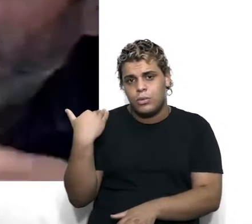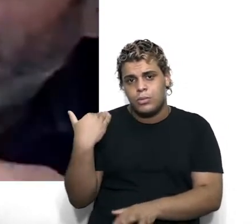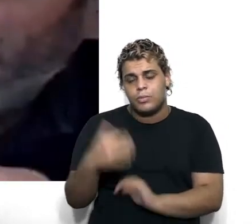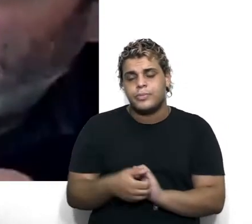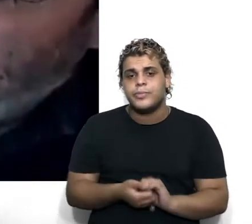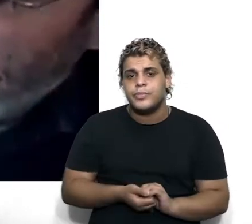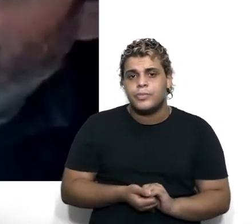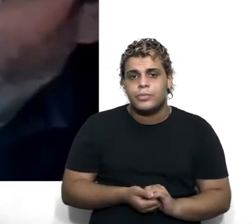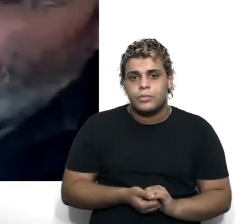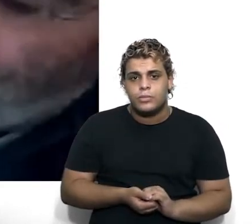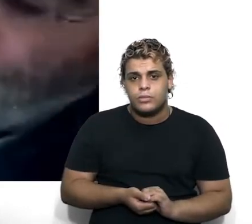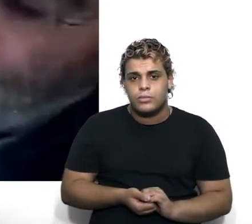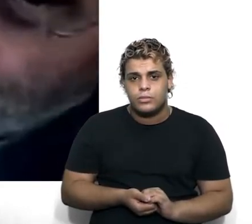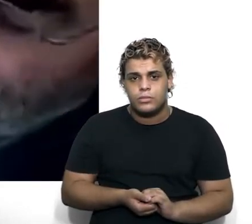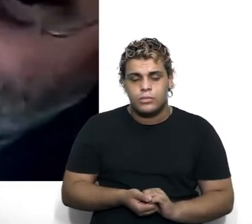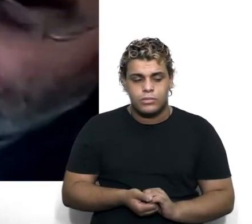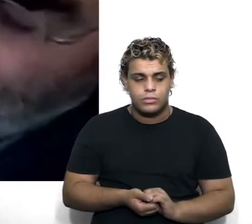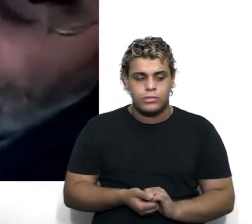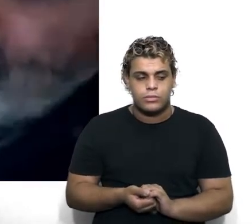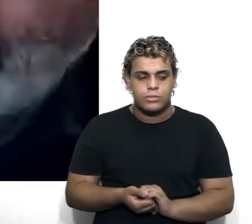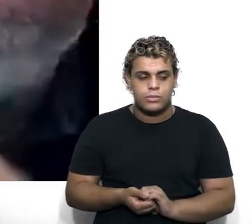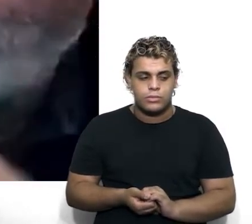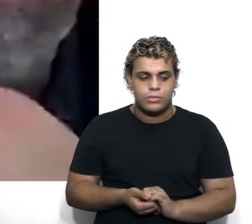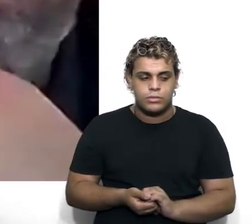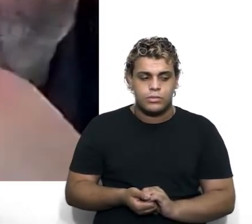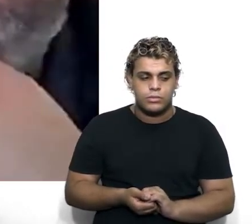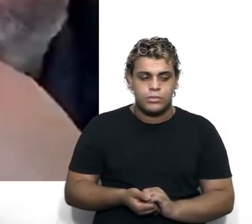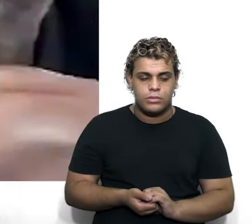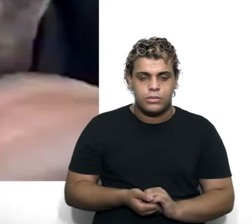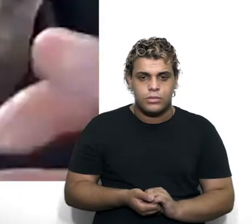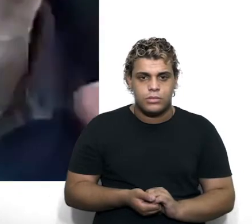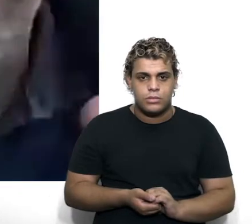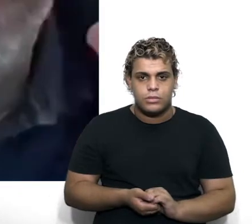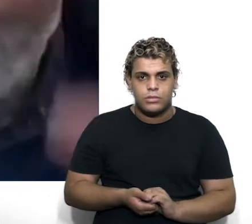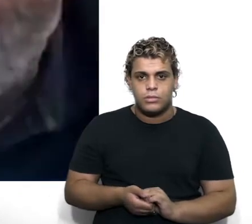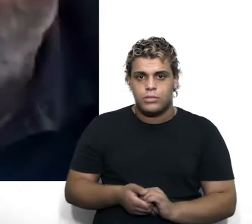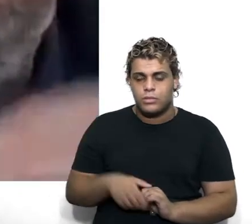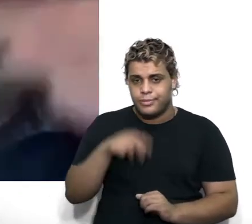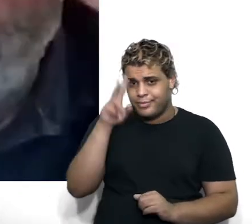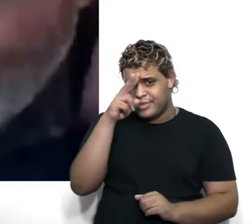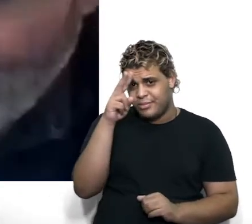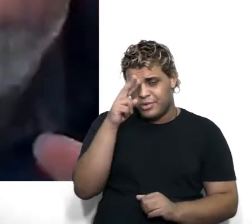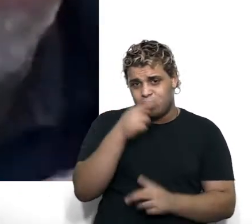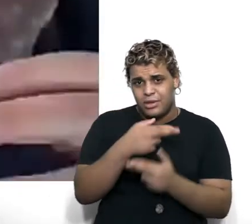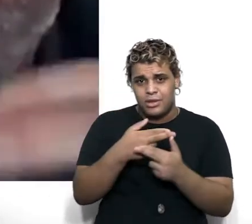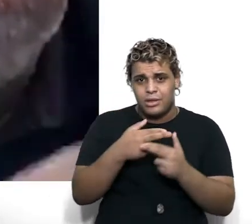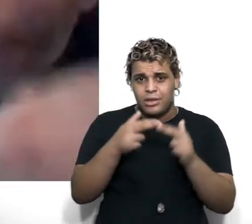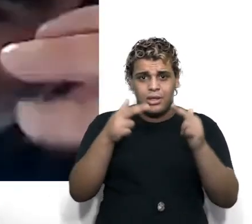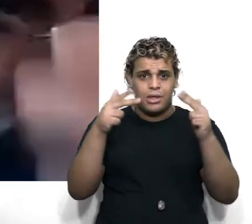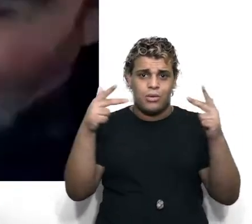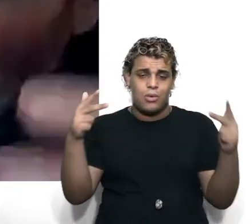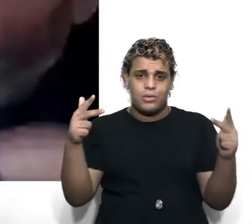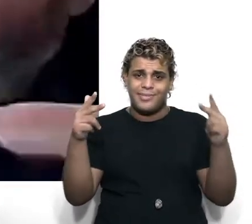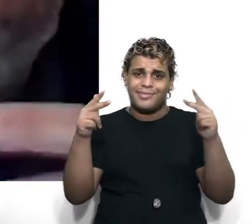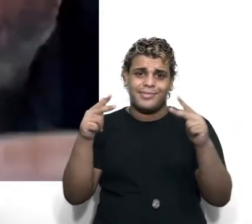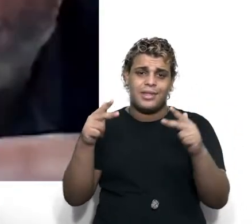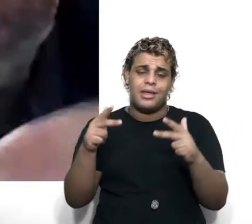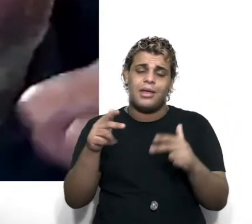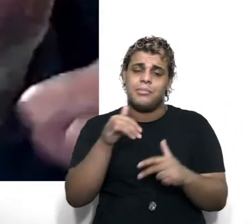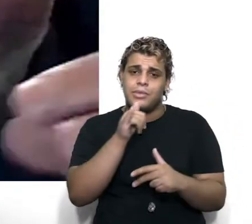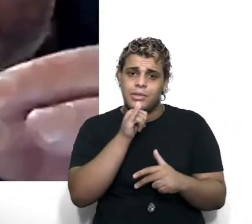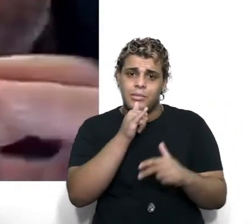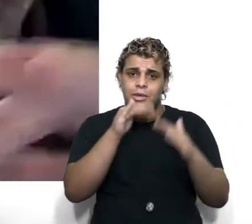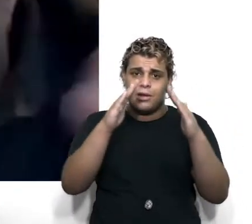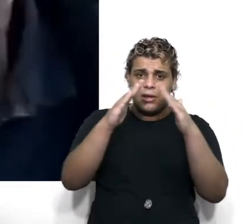disso, não é? Muito do que vão deixar é realmente geométrico. Sei lá, as casas, as estradas, são uma quantidade de